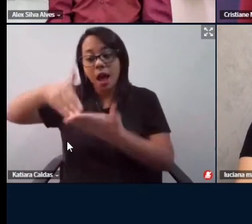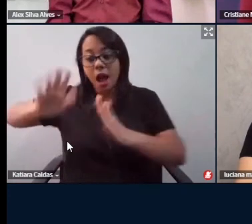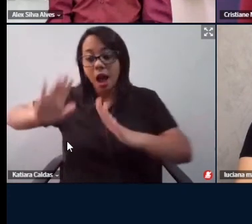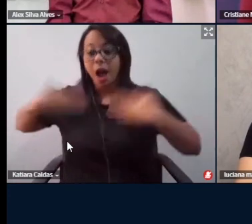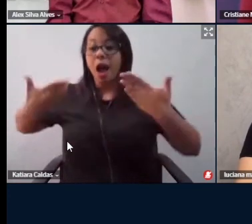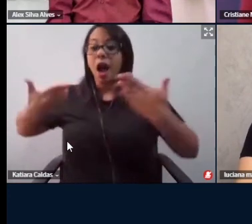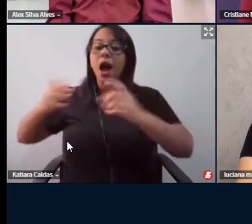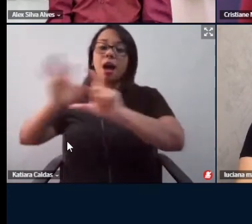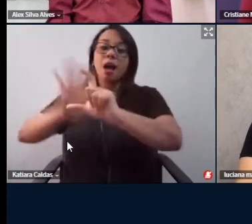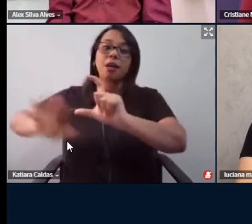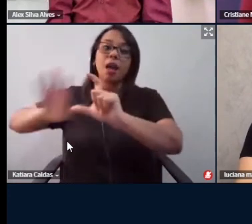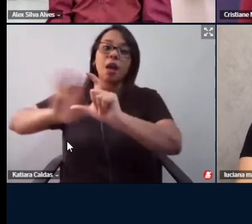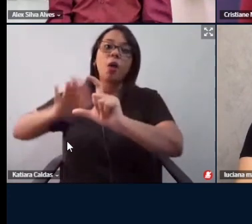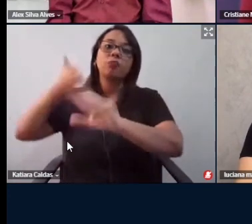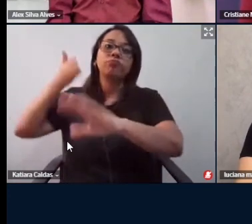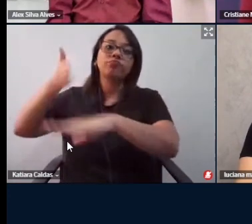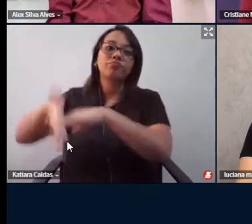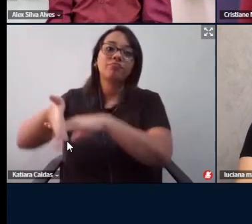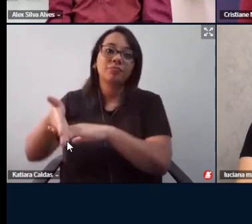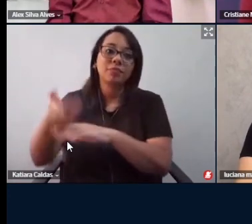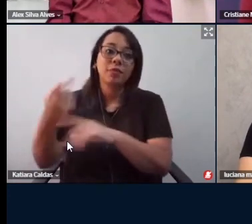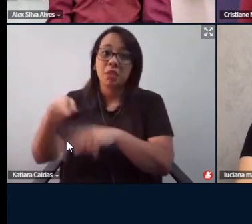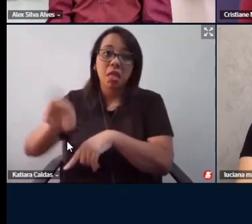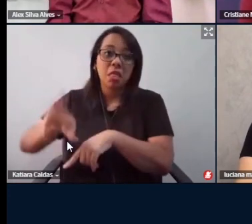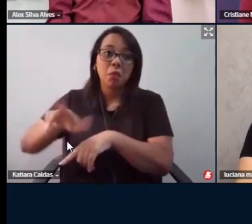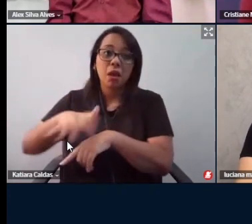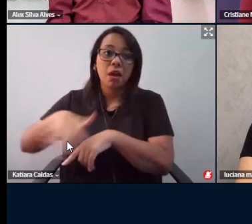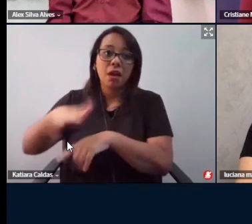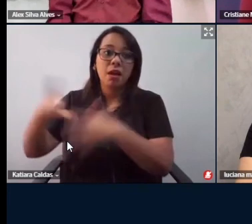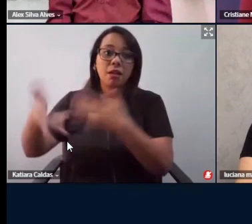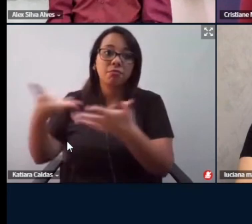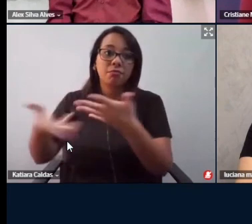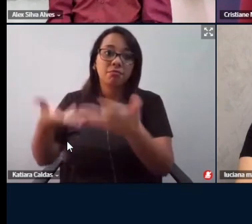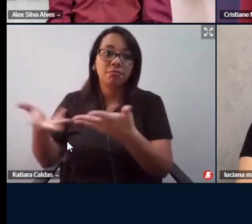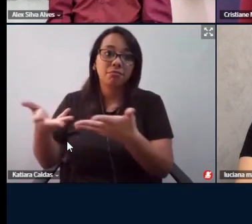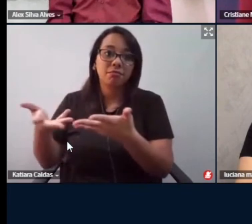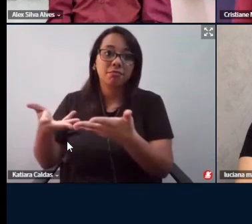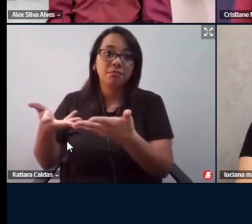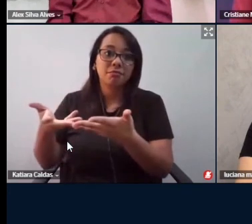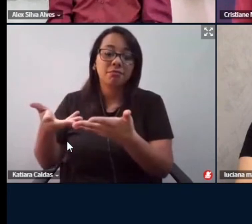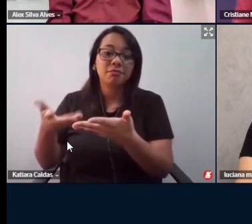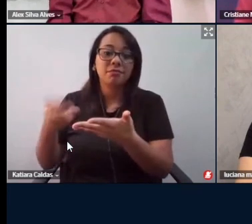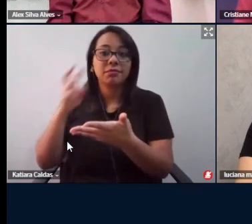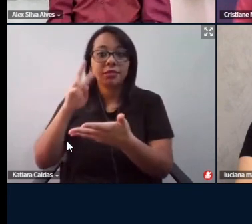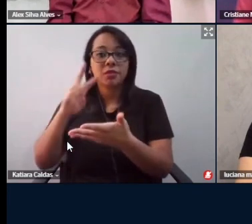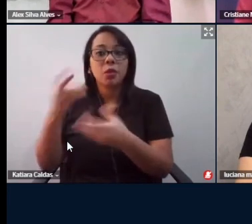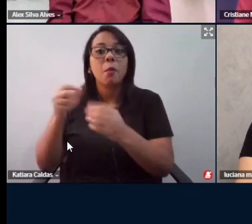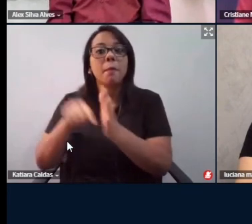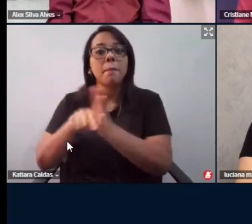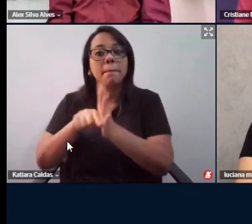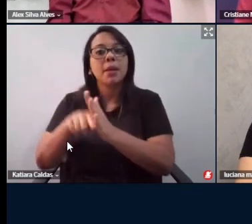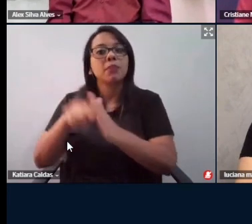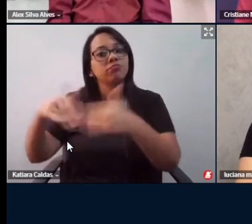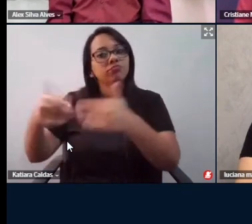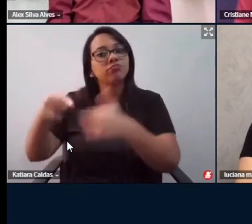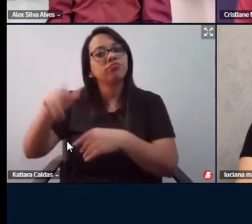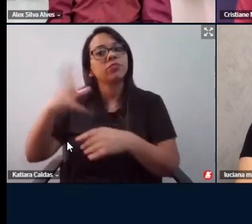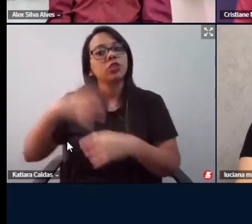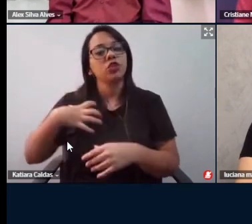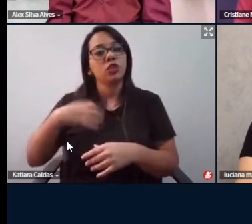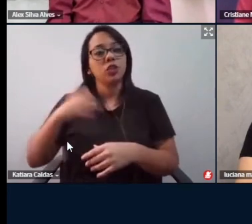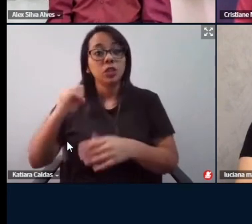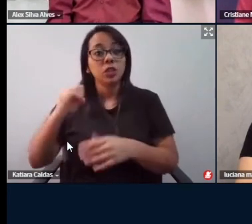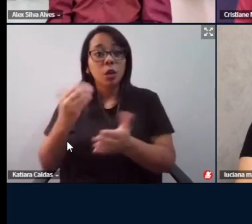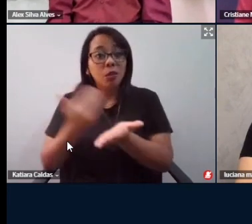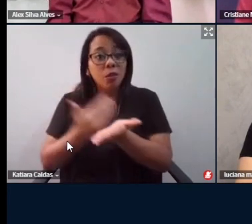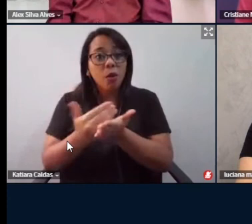Code. Porque Sabrina, ela queria ver uma pesquisa desenvolvida desse jeito. Agora, se coloca no começo,